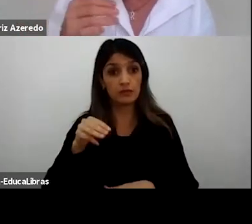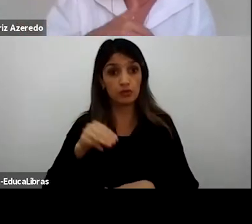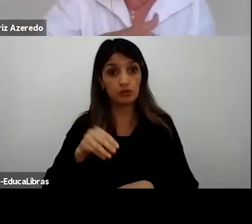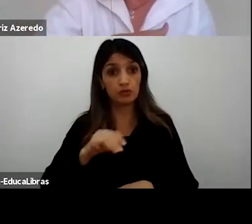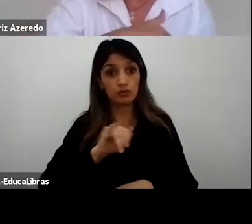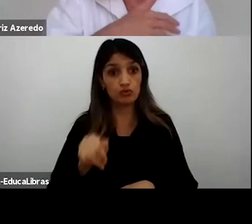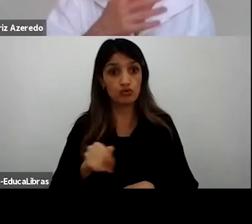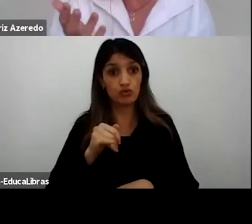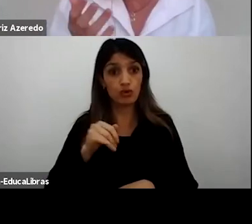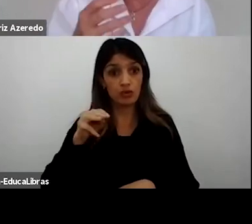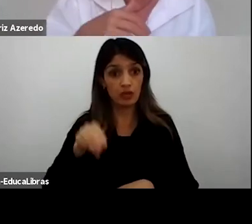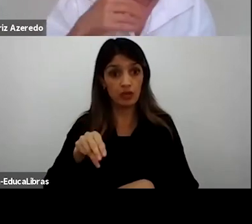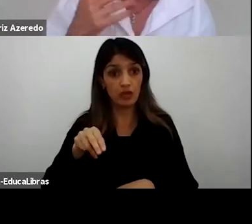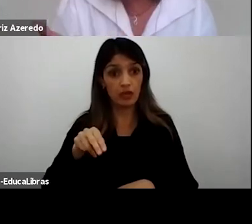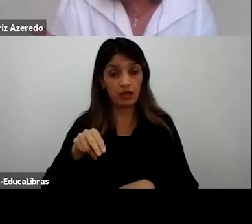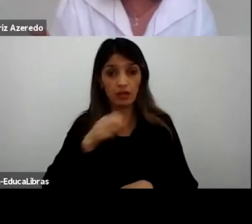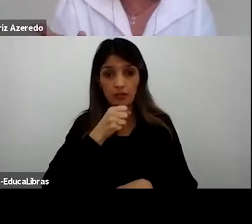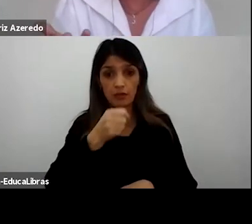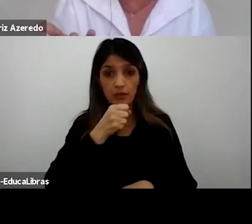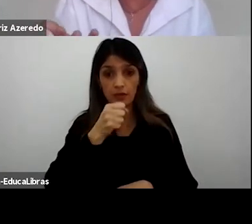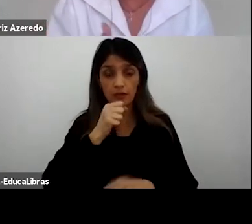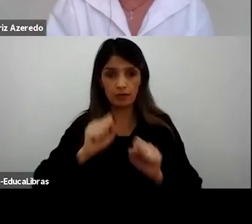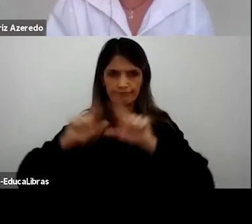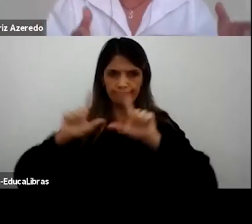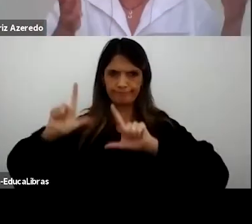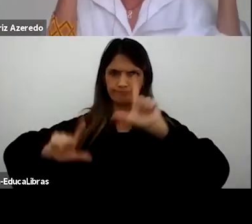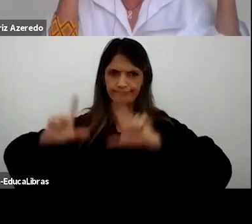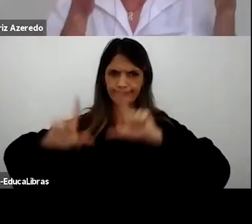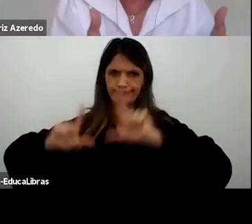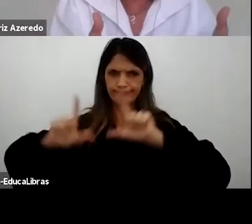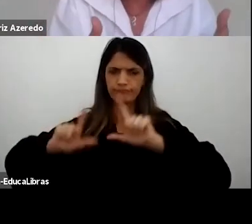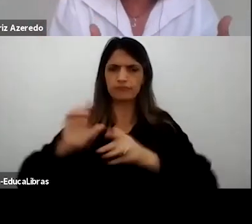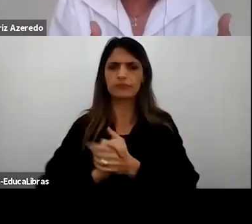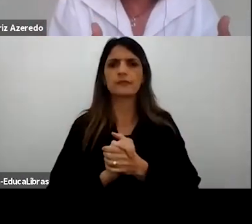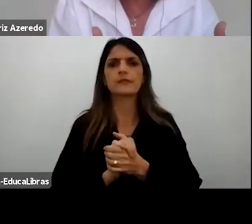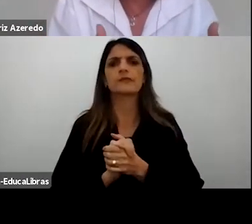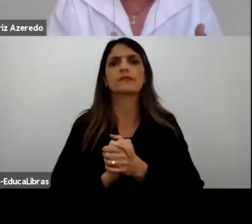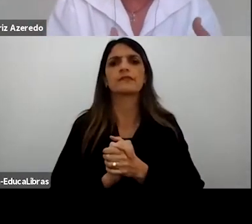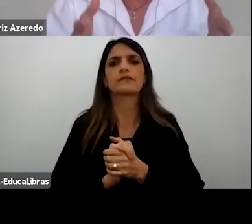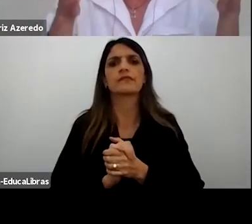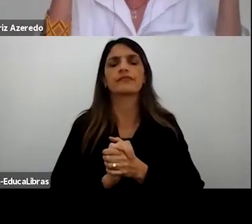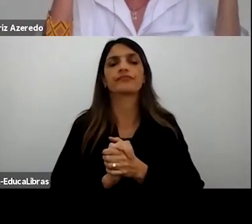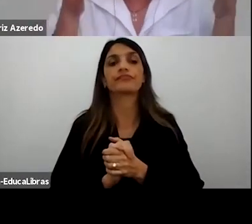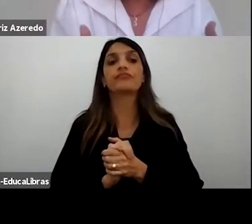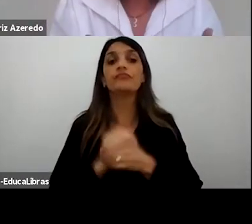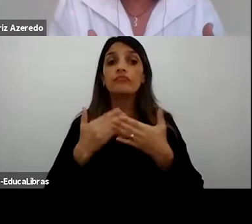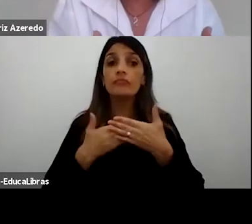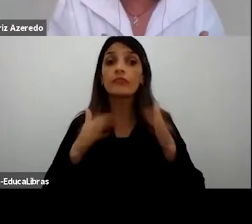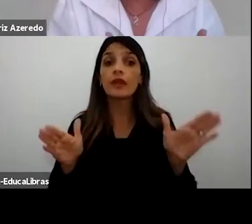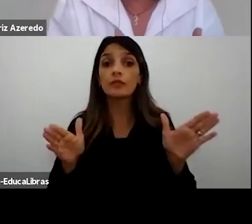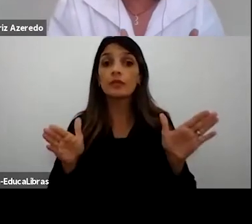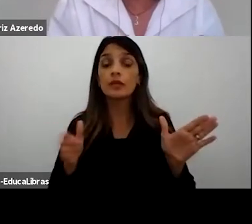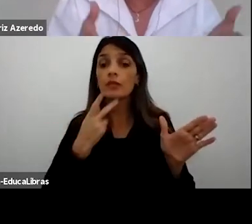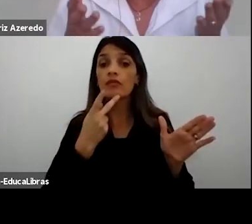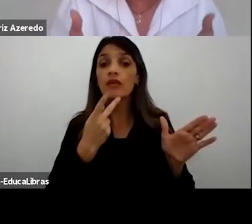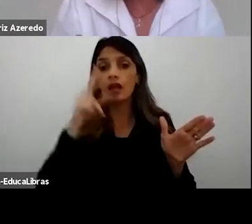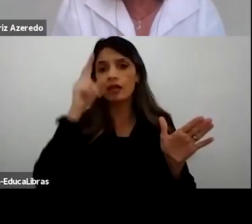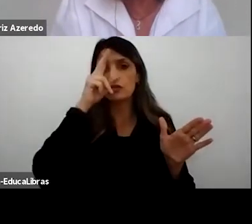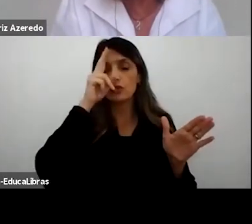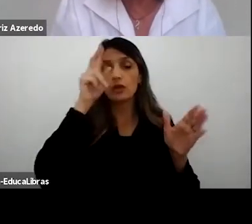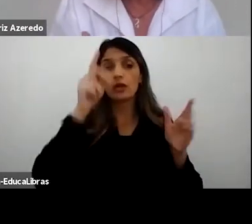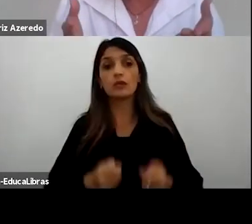trivial, totalmente inédito, é uma guinada editorial, o Jornal Nacional abrir espaço para contar histórias de doação